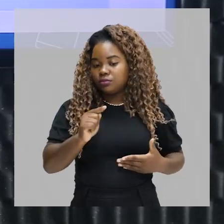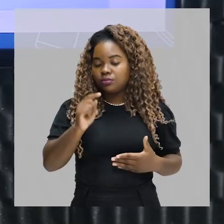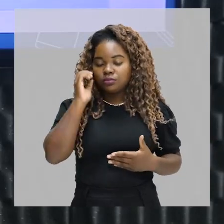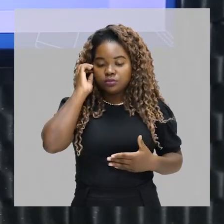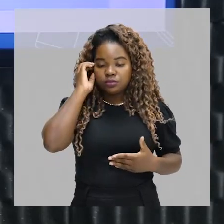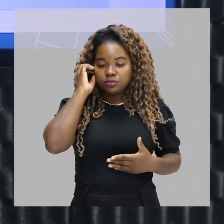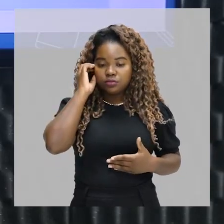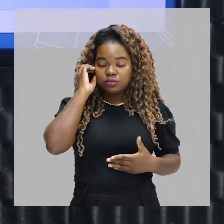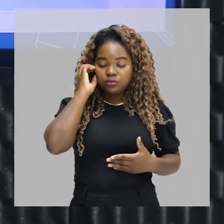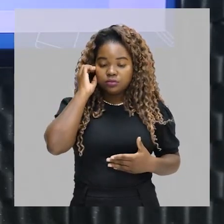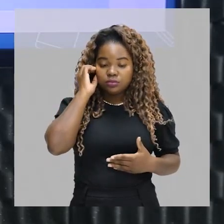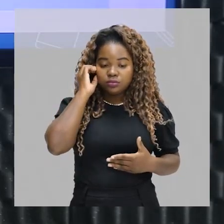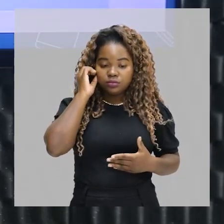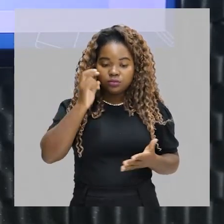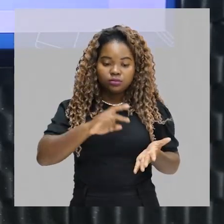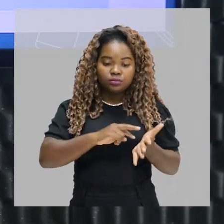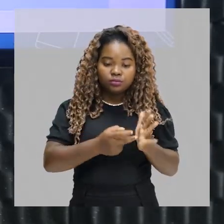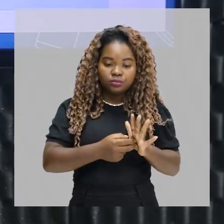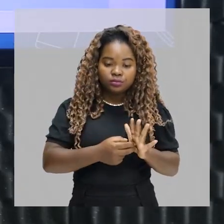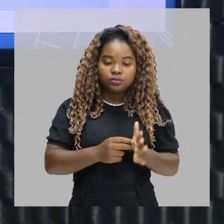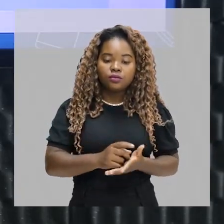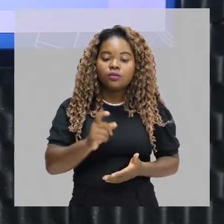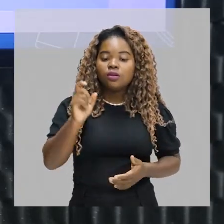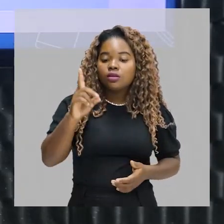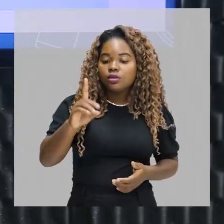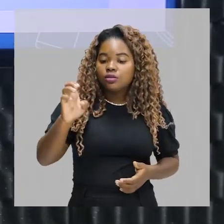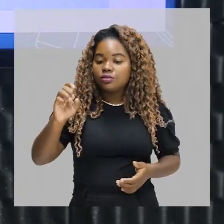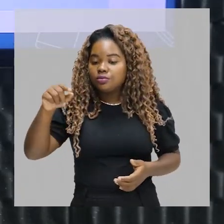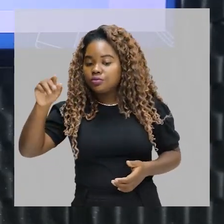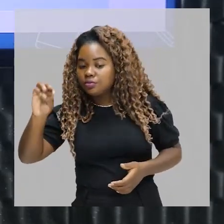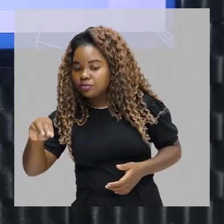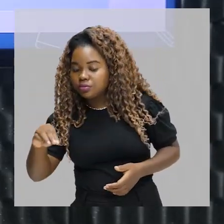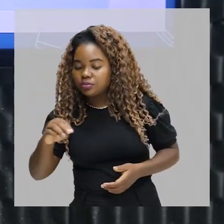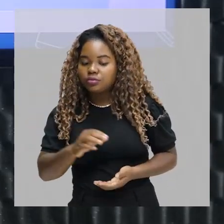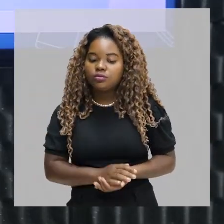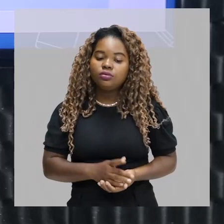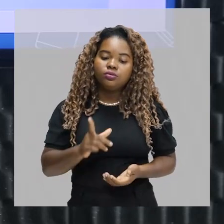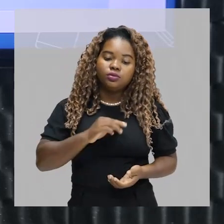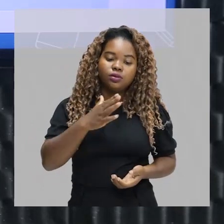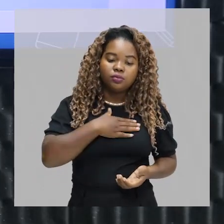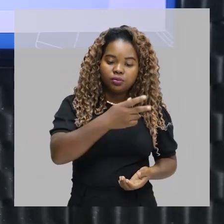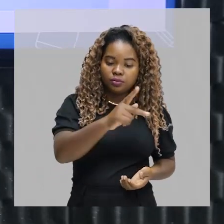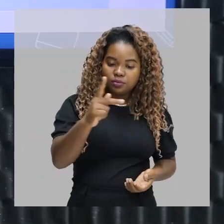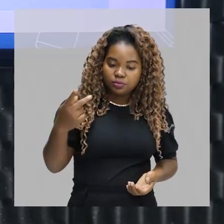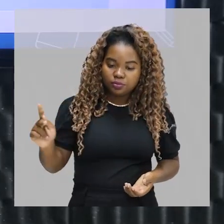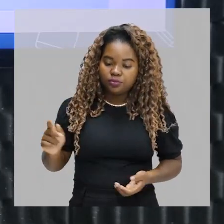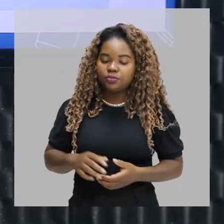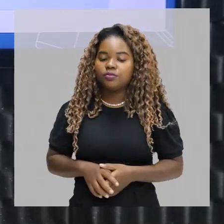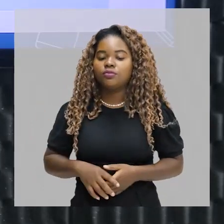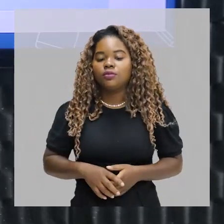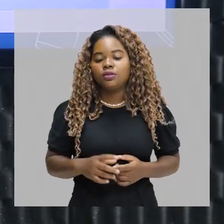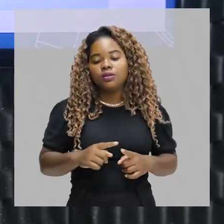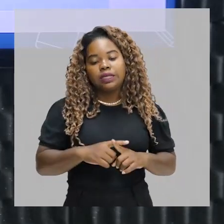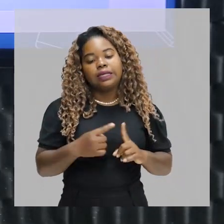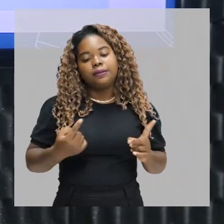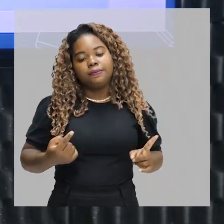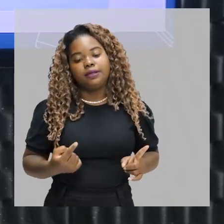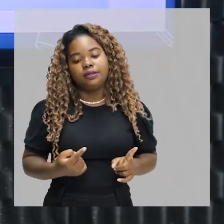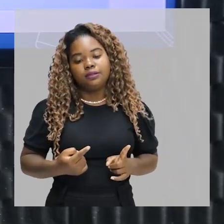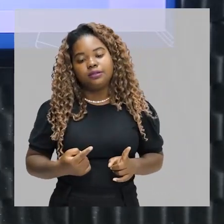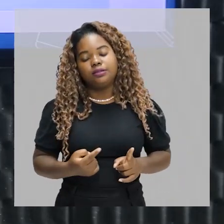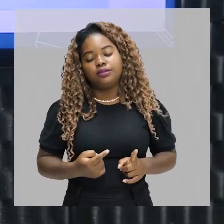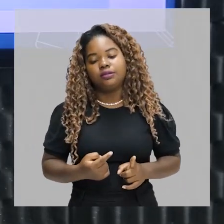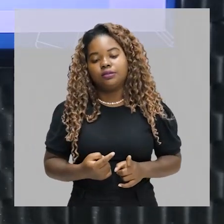faz pergunta, ele significa de quem, para indicar posse, tá? No caso dele como